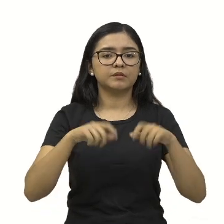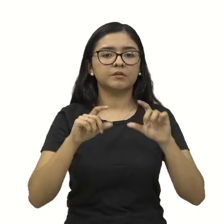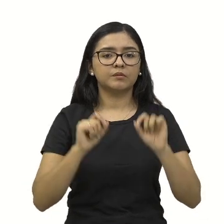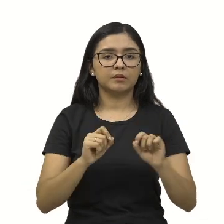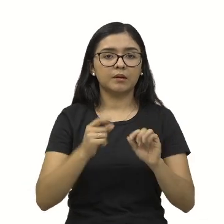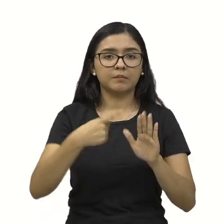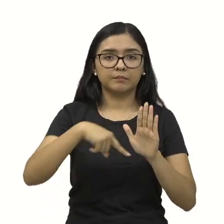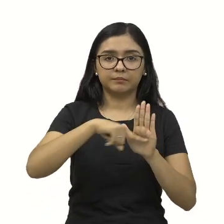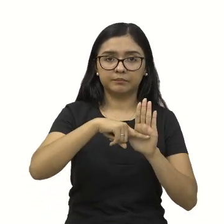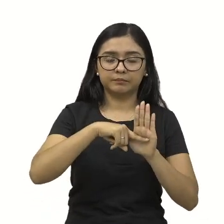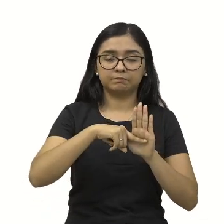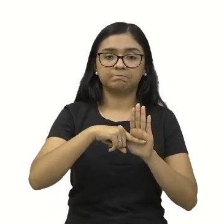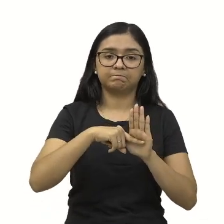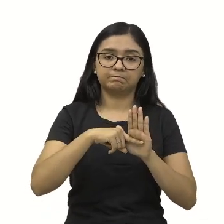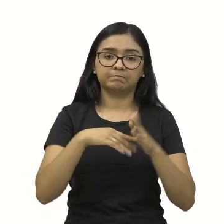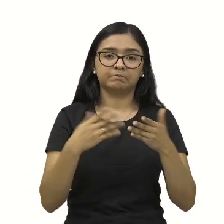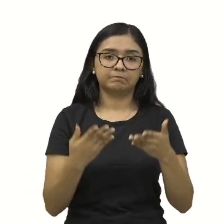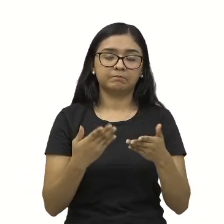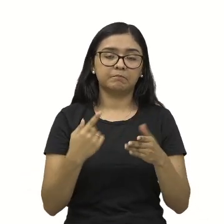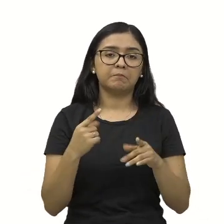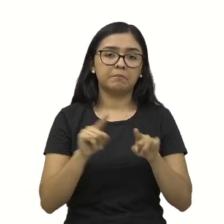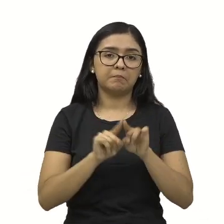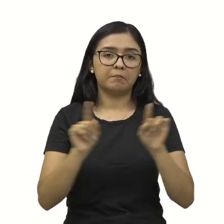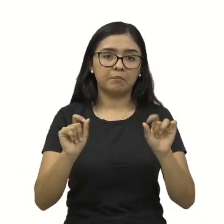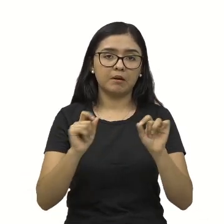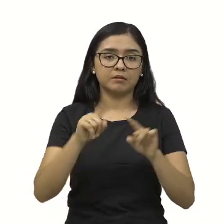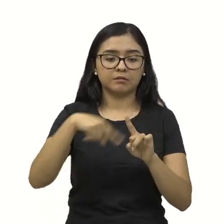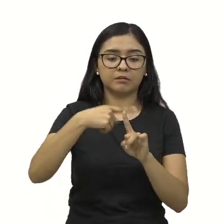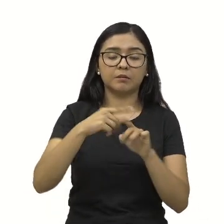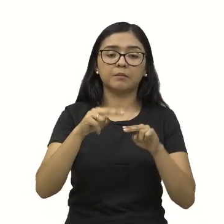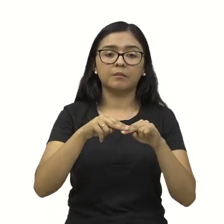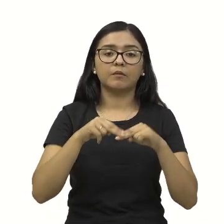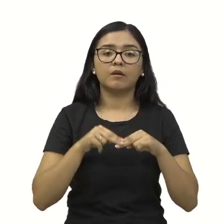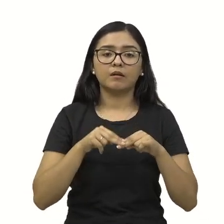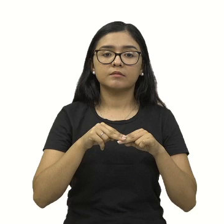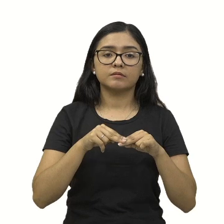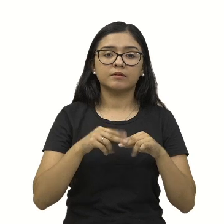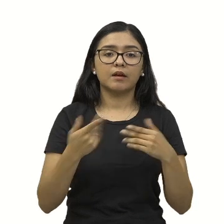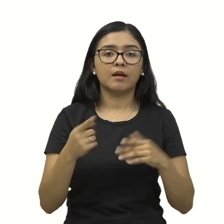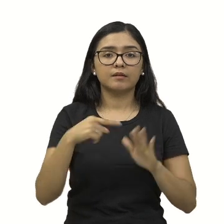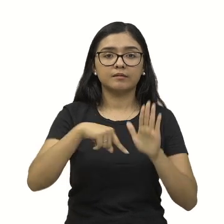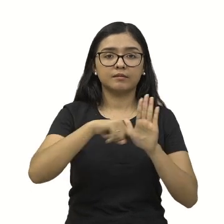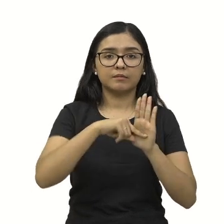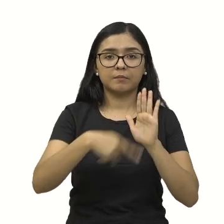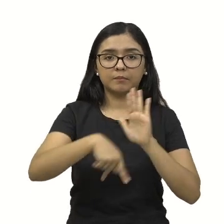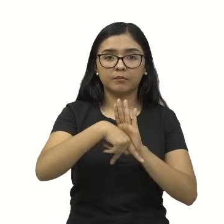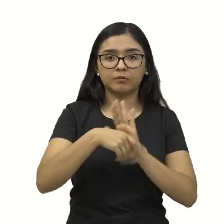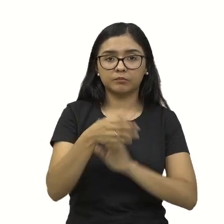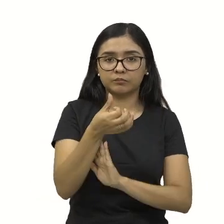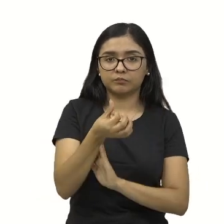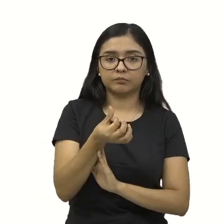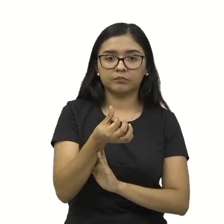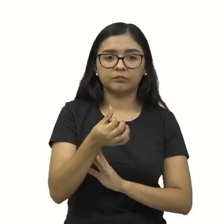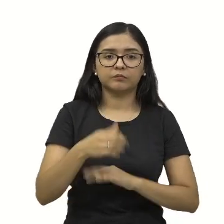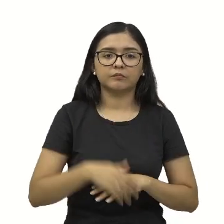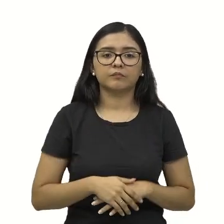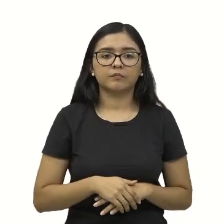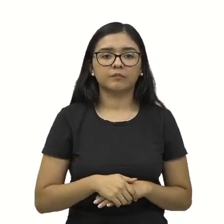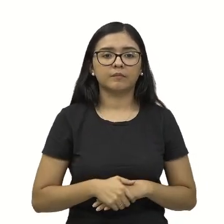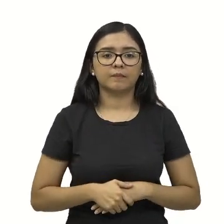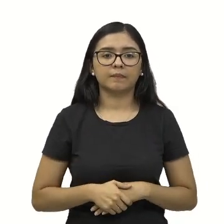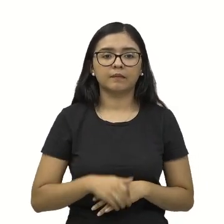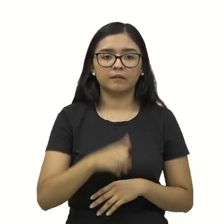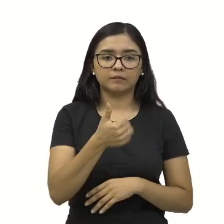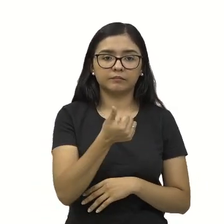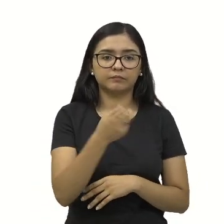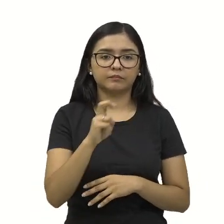subtração, apesar da gente estar fazendo uma adição, tá? Por causa do sinal ali do negativo do 6. Então vai ficar 15 menos 6, que